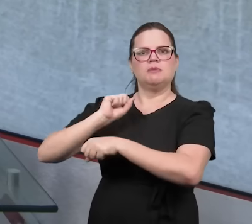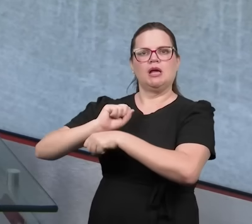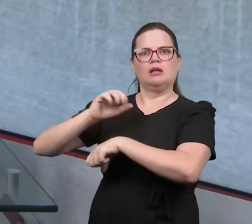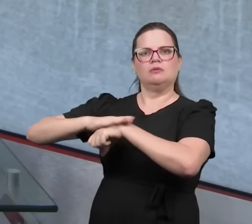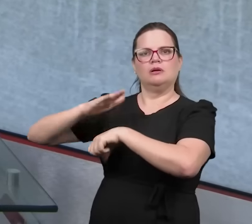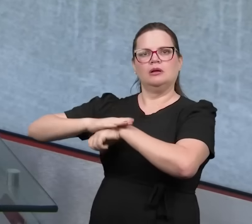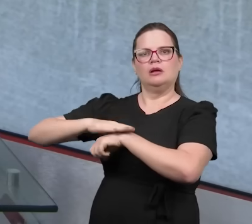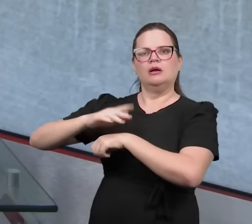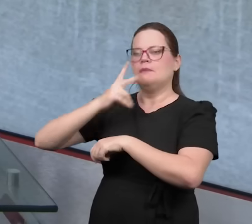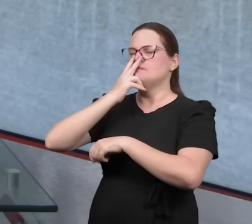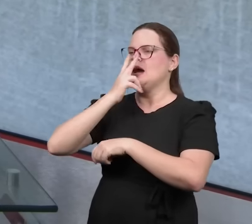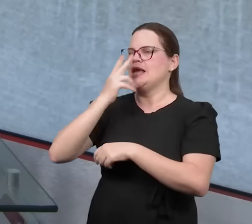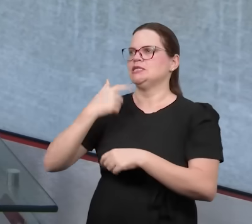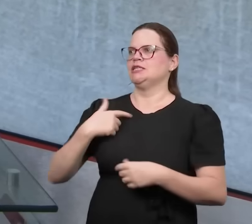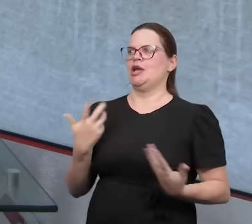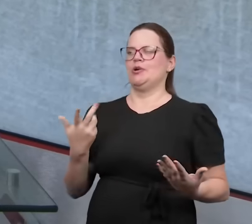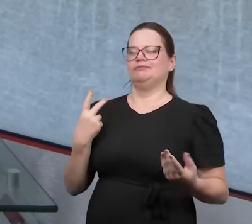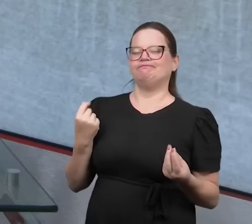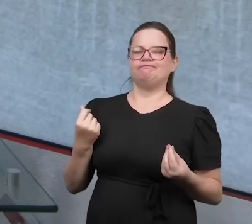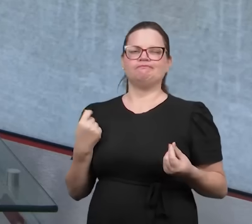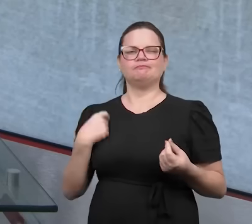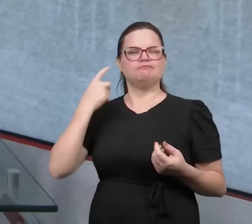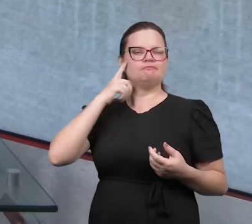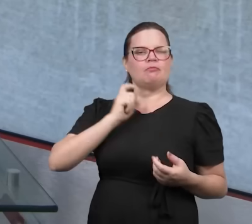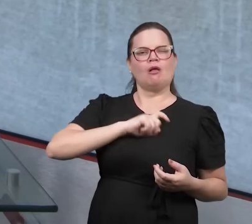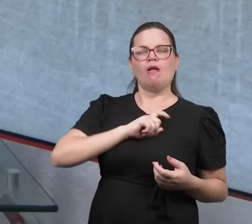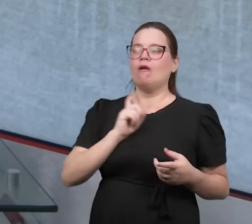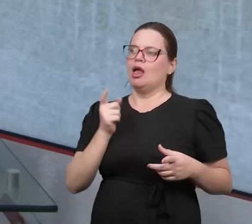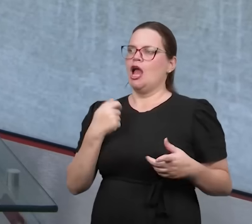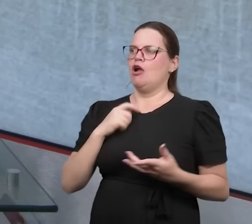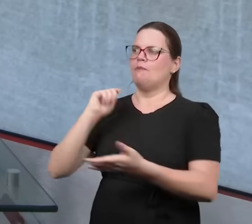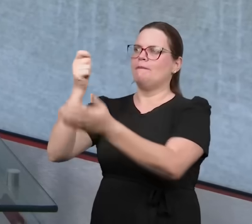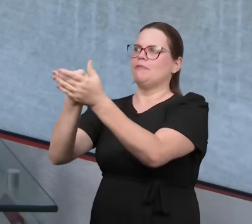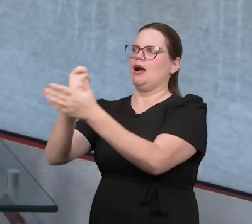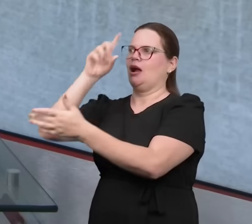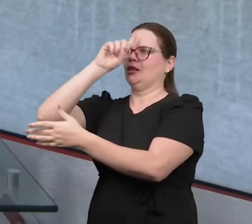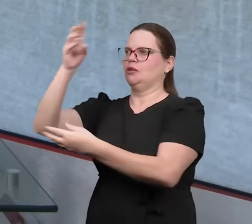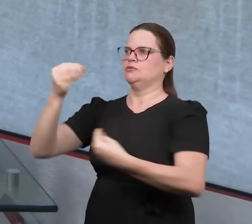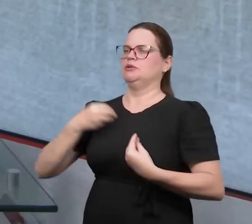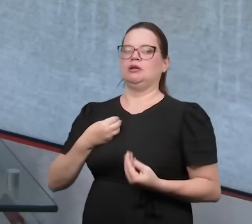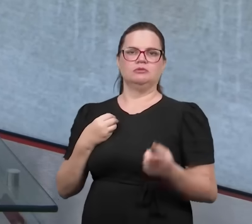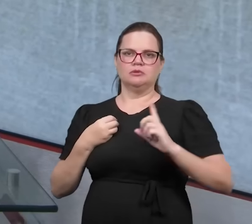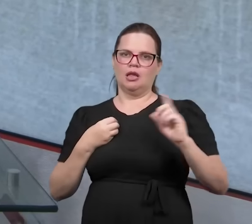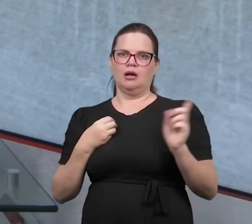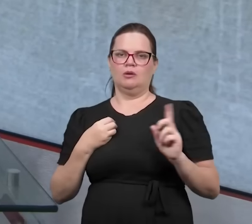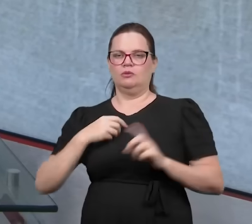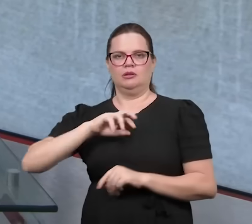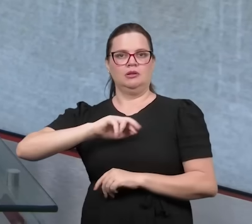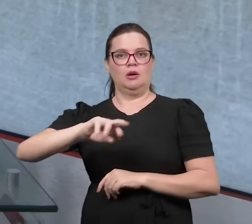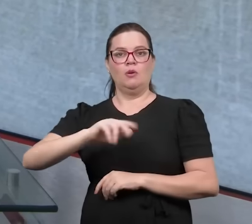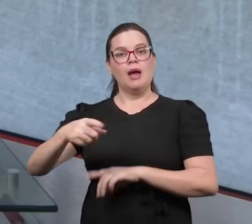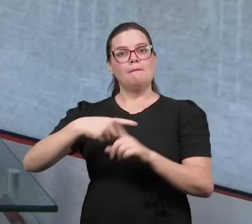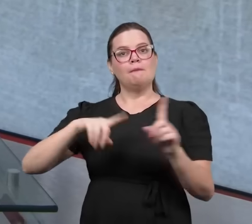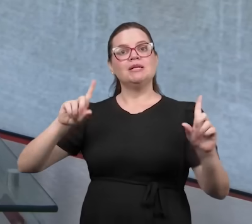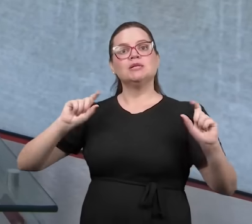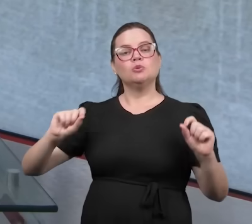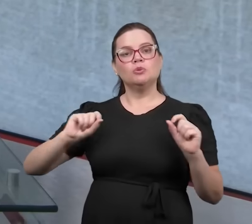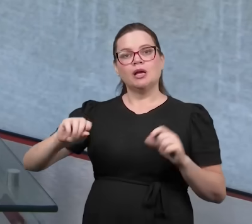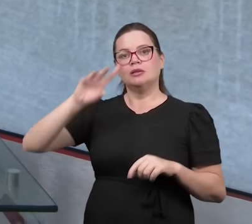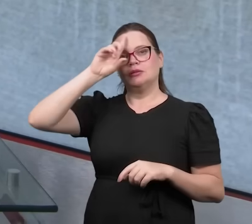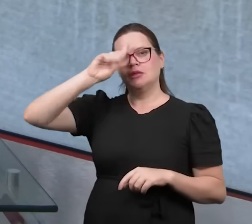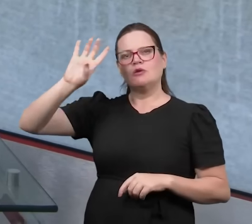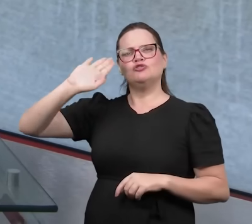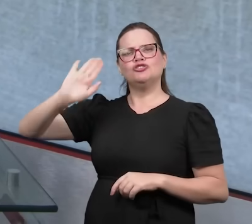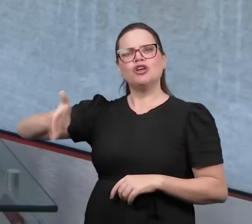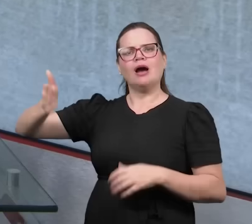de Deus, mas por aquilo que já foi feito, já foi recebido da parte de Deus. Sobre isso, inclusive, nós